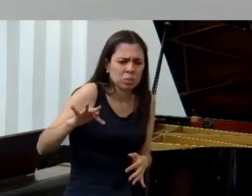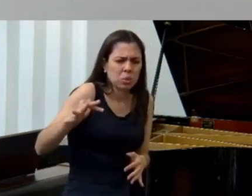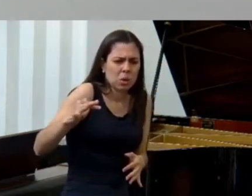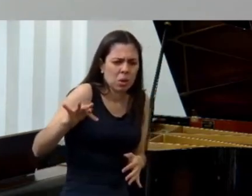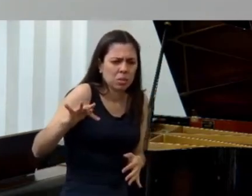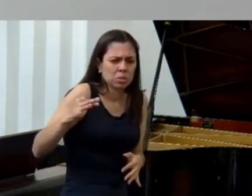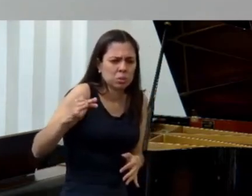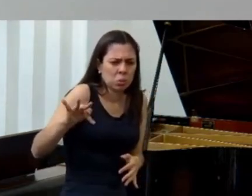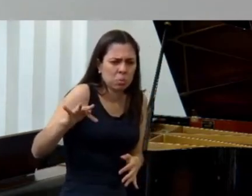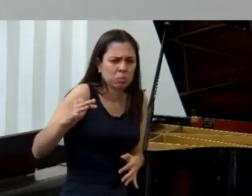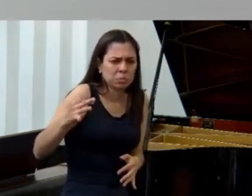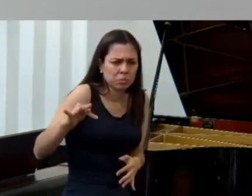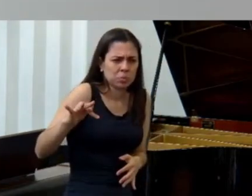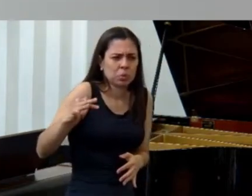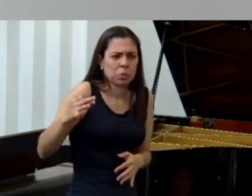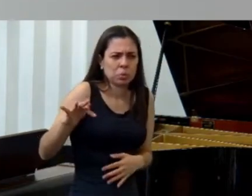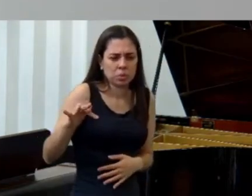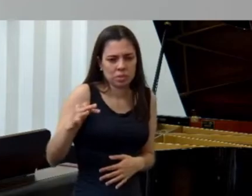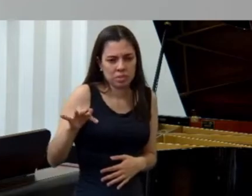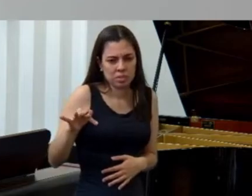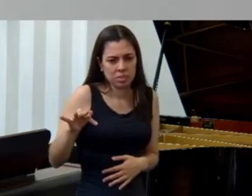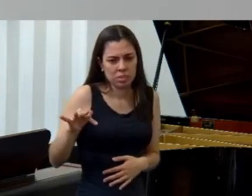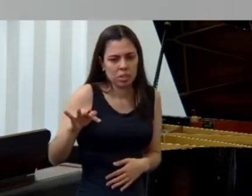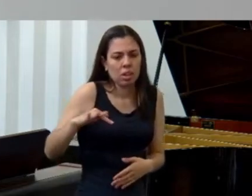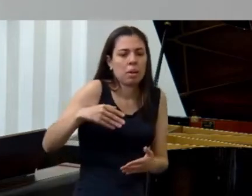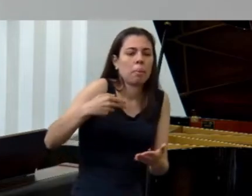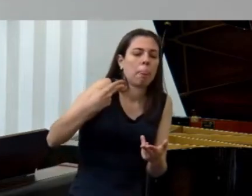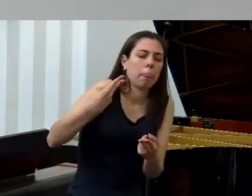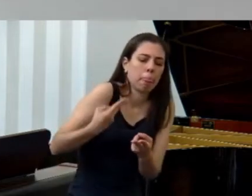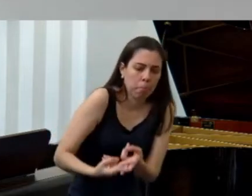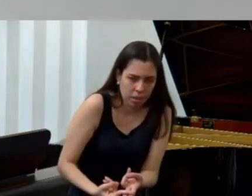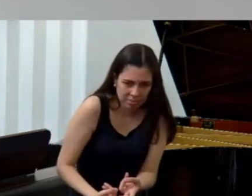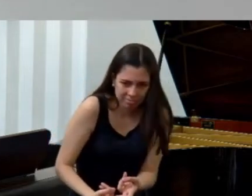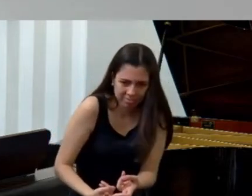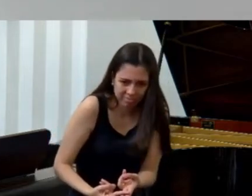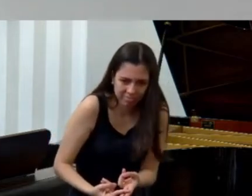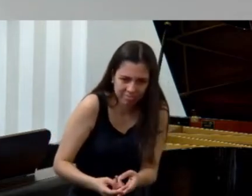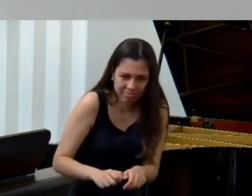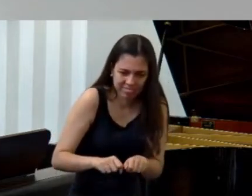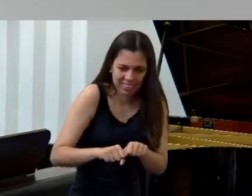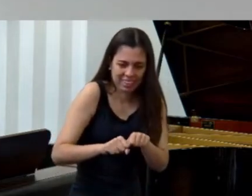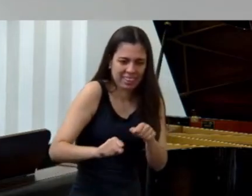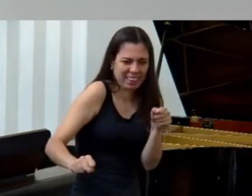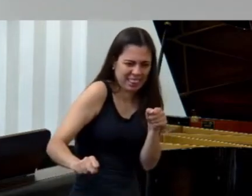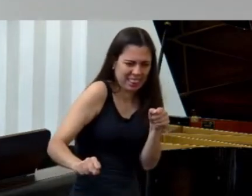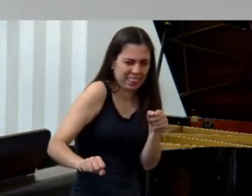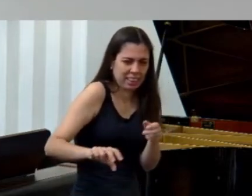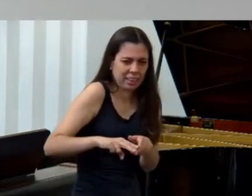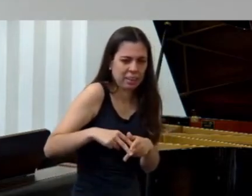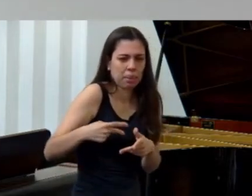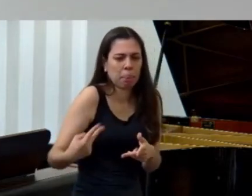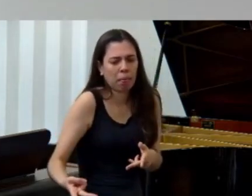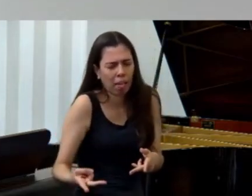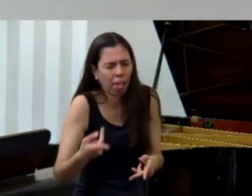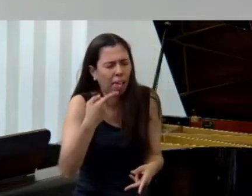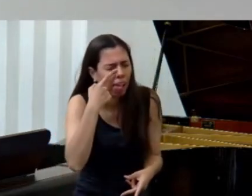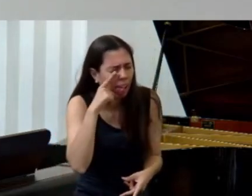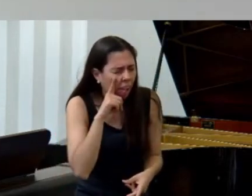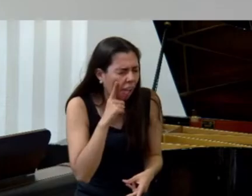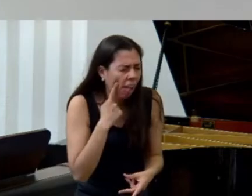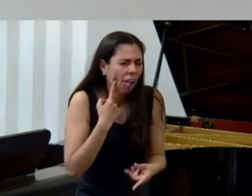e tem um estiramento. E cai no meio da prova, de dor,